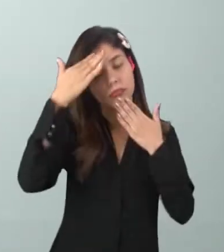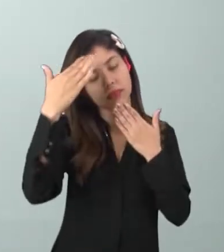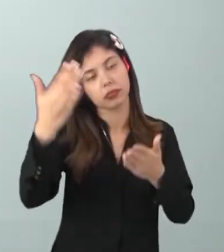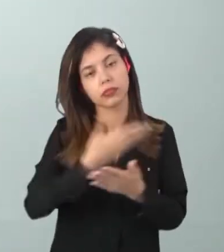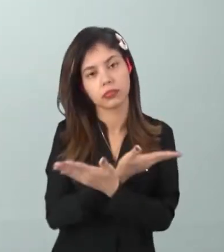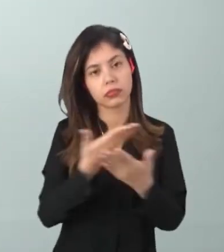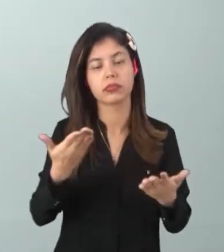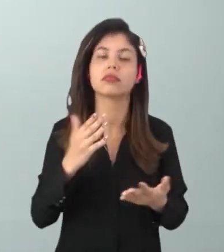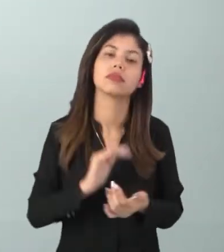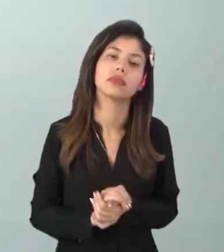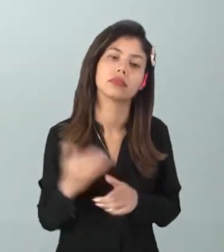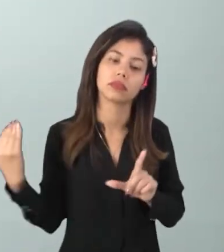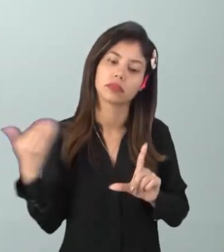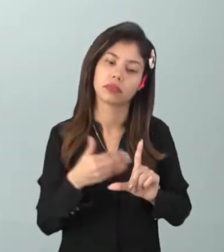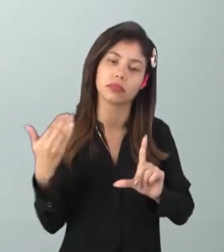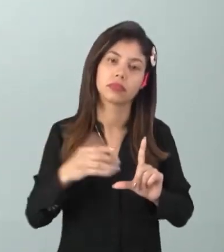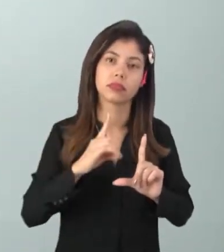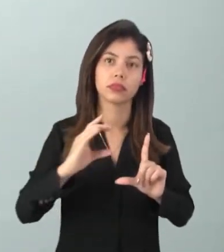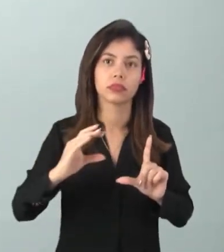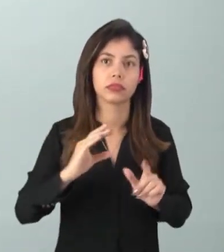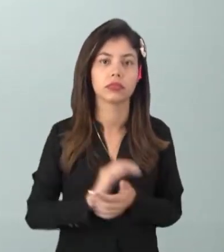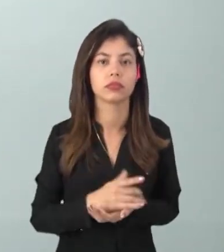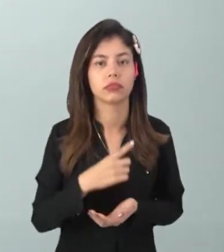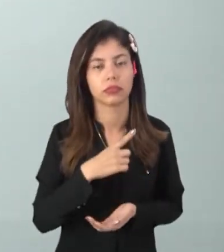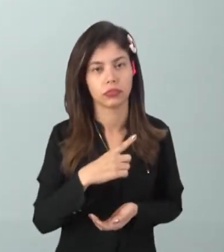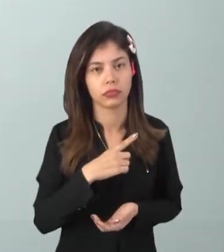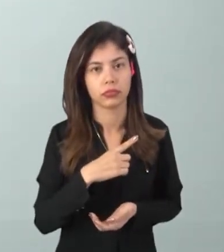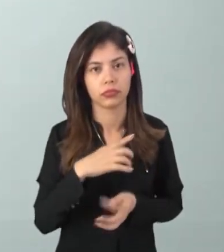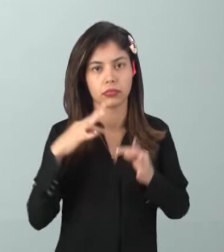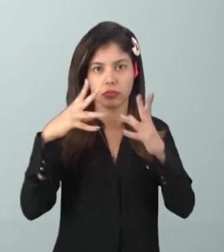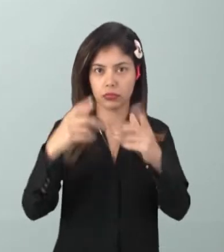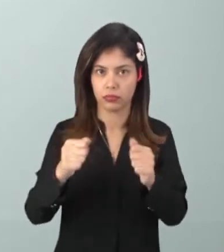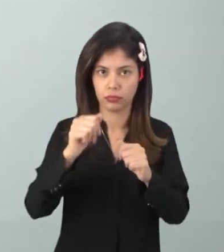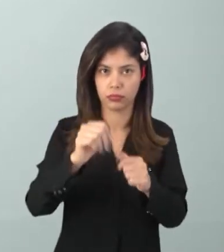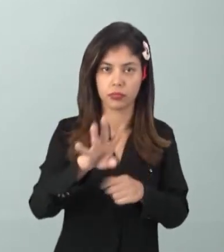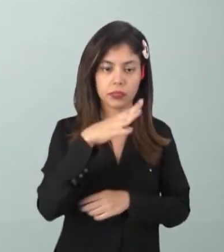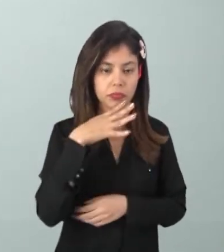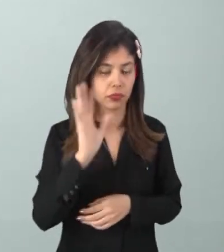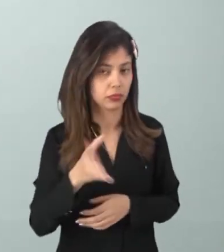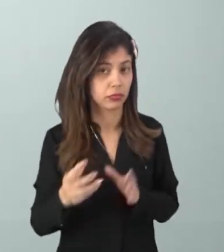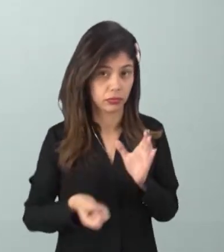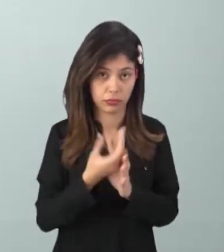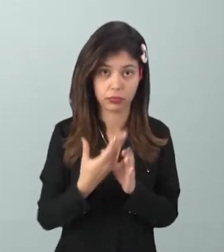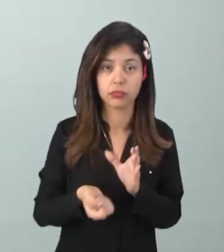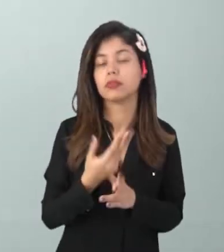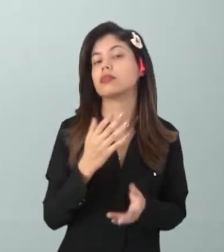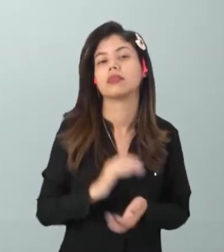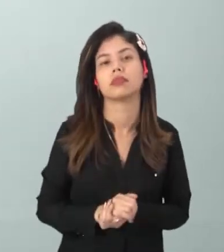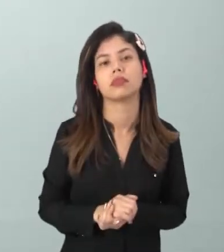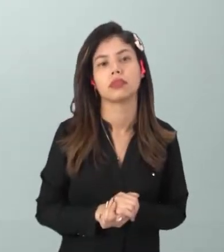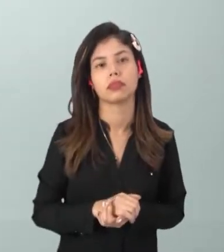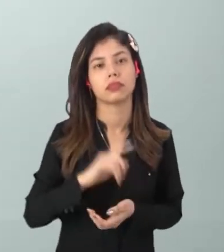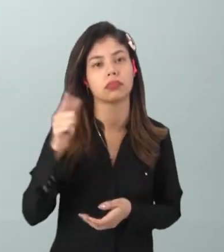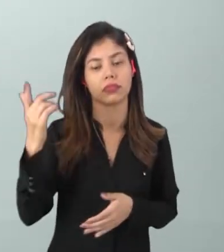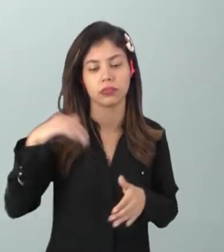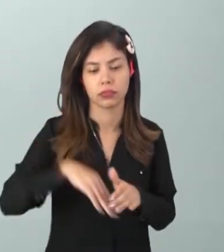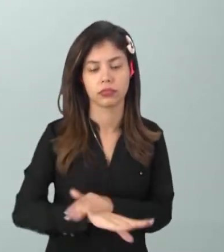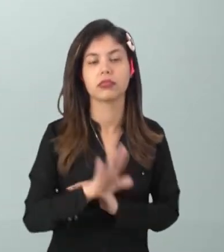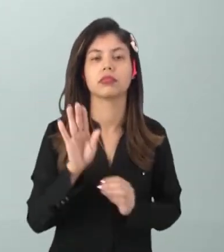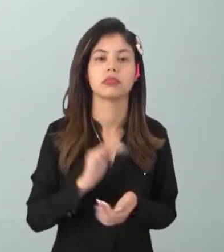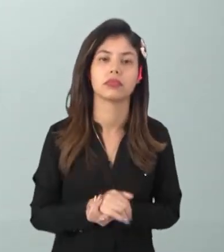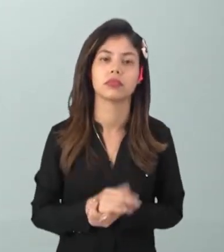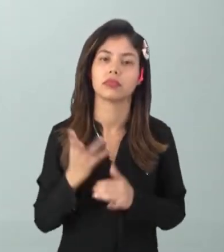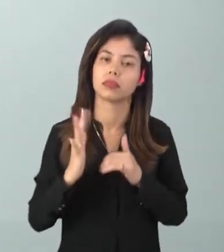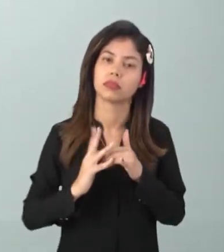de vocês, acesse a plataforma Eduque, tenha acesso a todo o conhecimento que já foi produzido aí, que está lá armazenado, ou vá